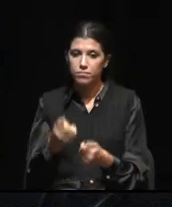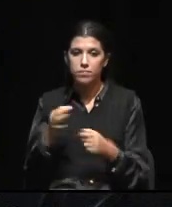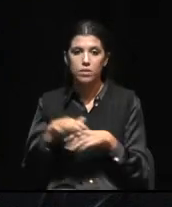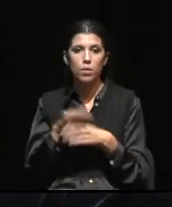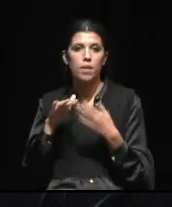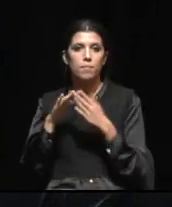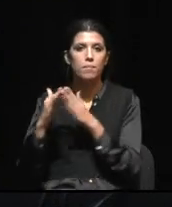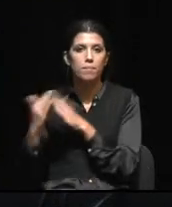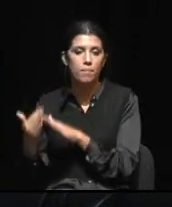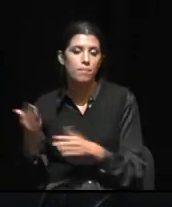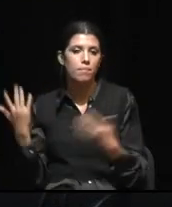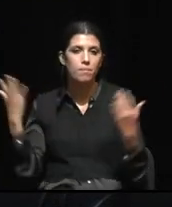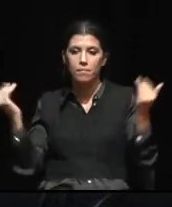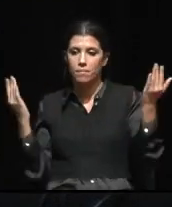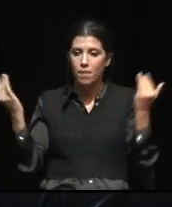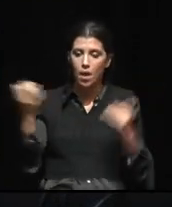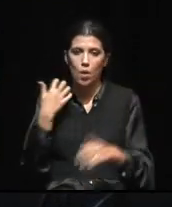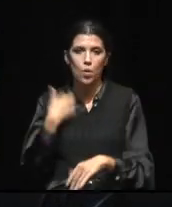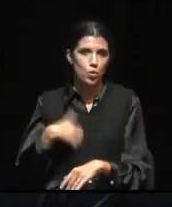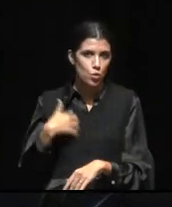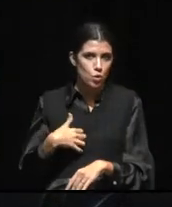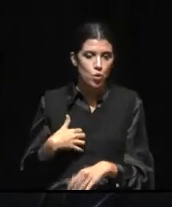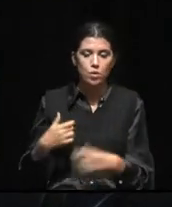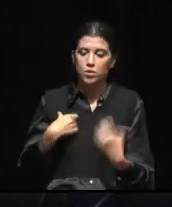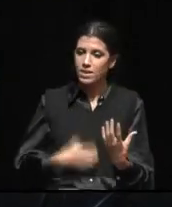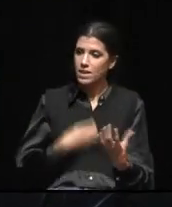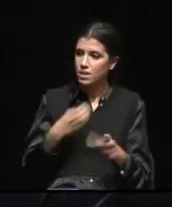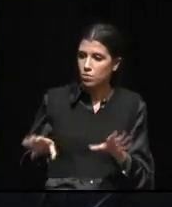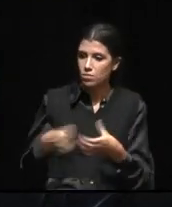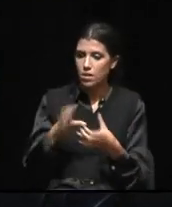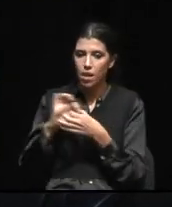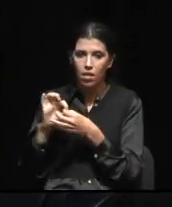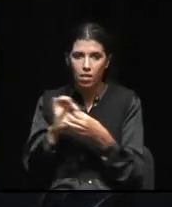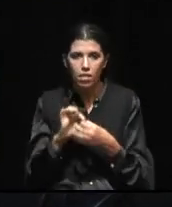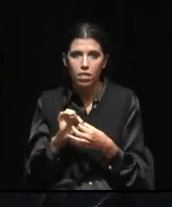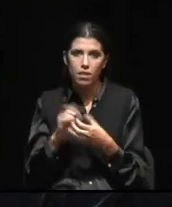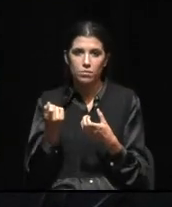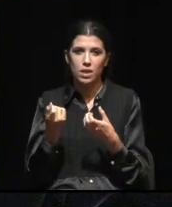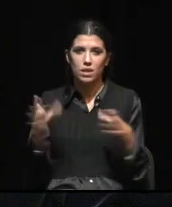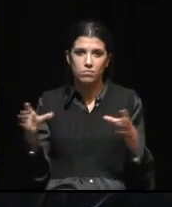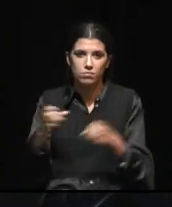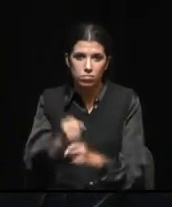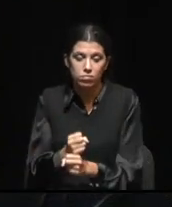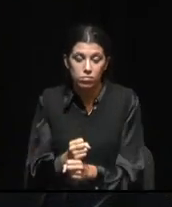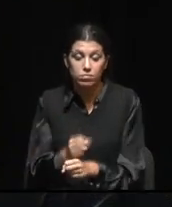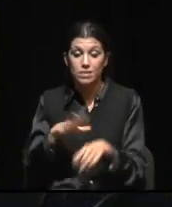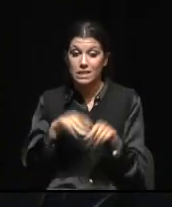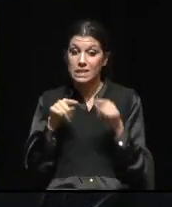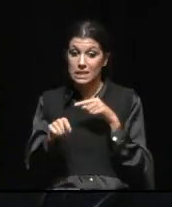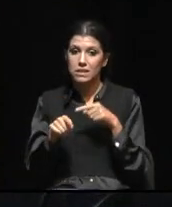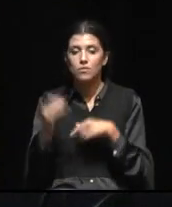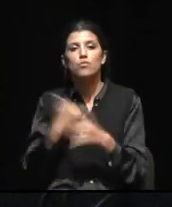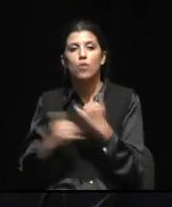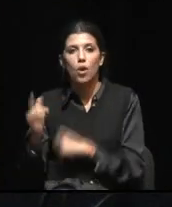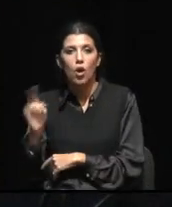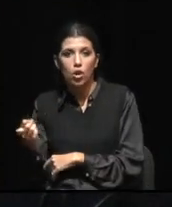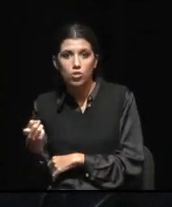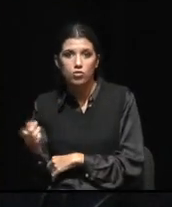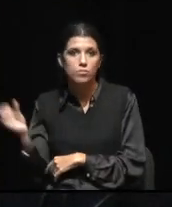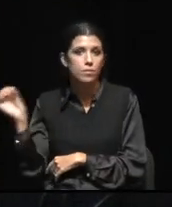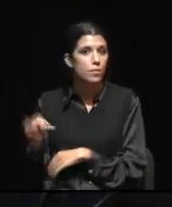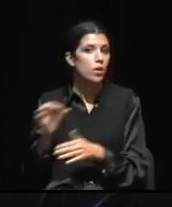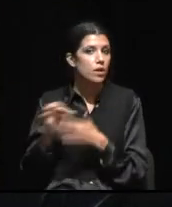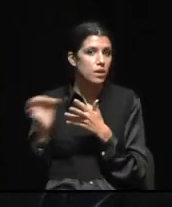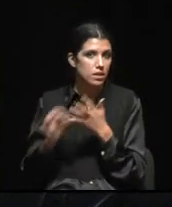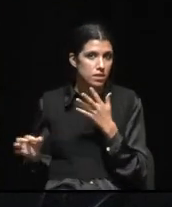Bairrista orgulhosa da sua zona e com sentido comunidade está em erosão e e a fazer substituir-se pela pior